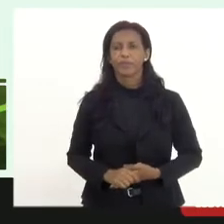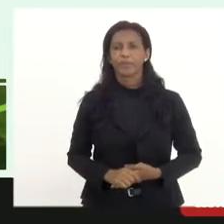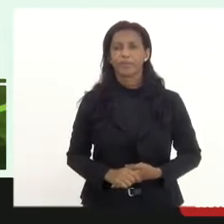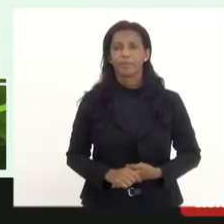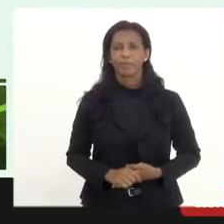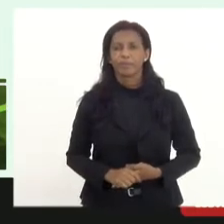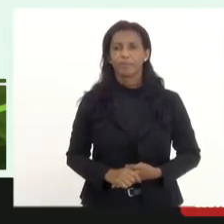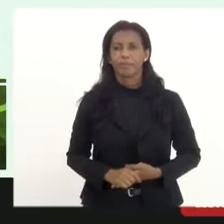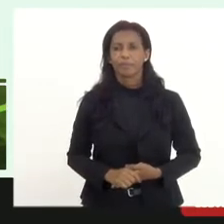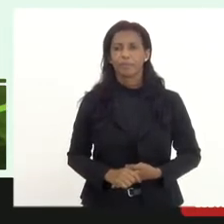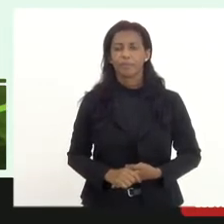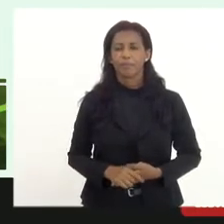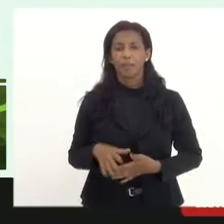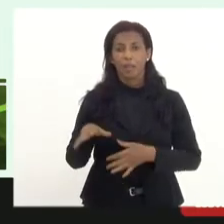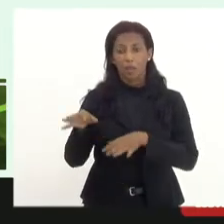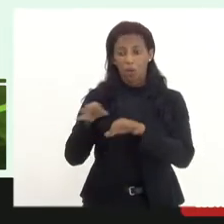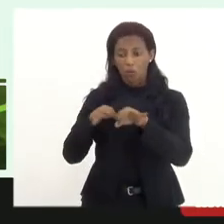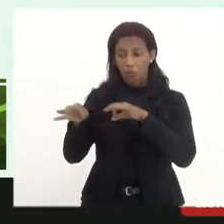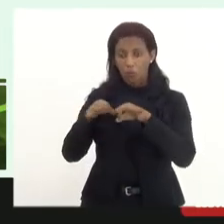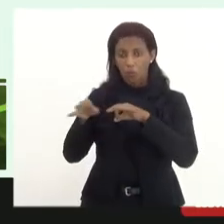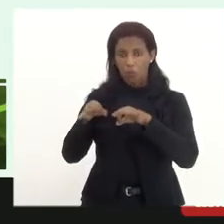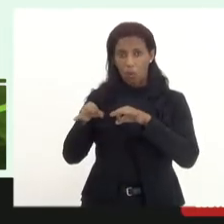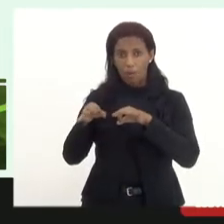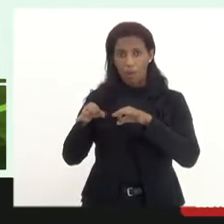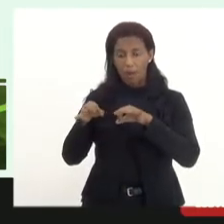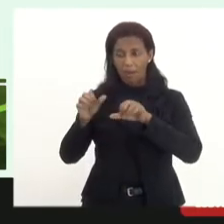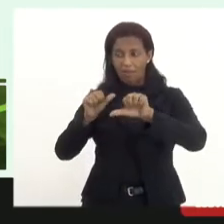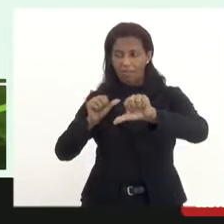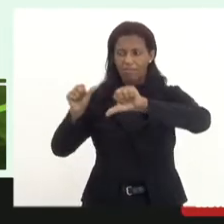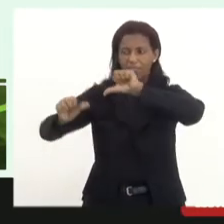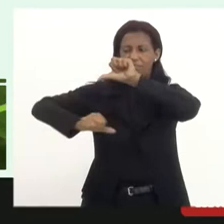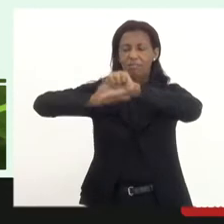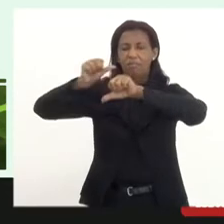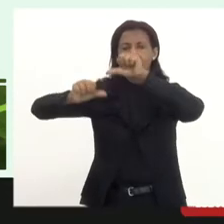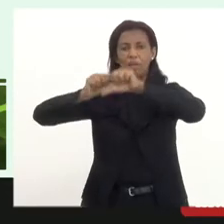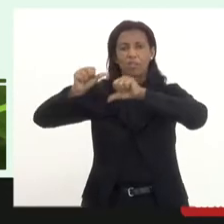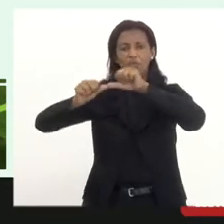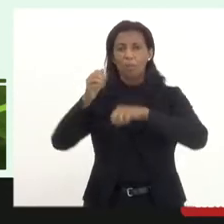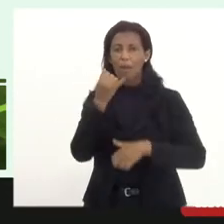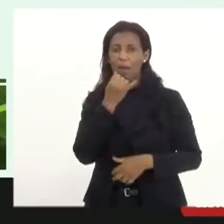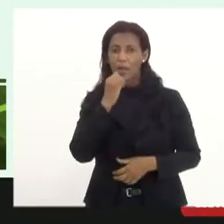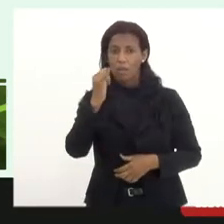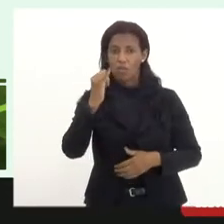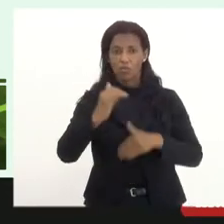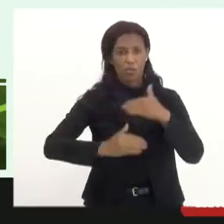tomar recursos naturais em energia e progresso para a sociedade.